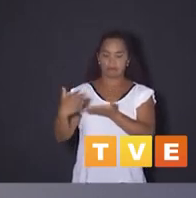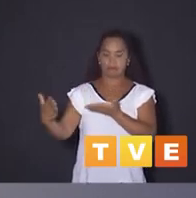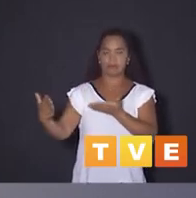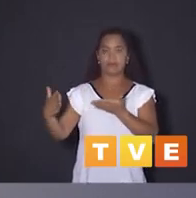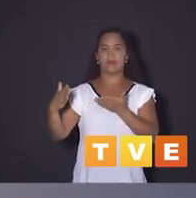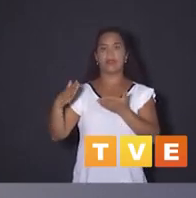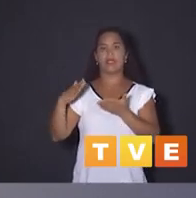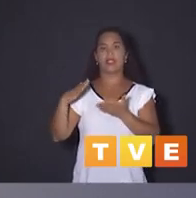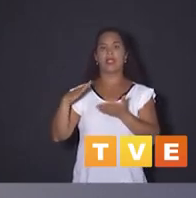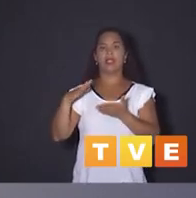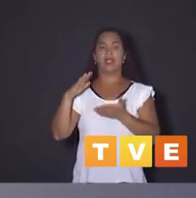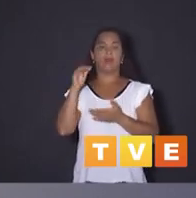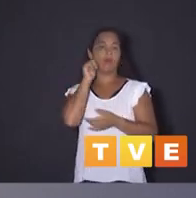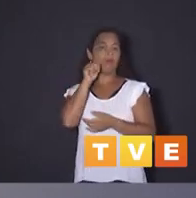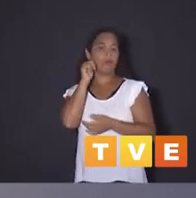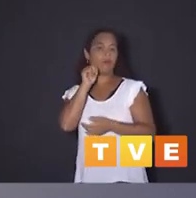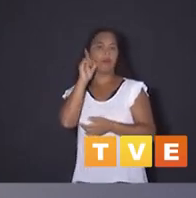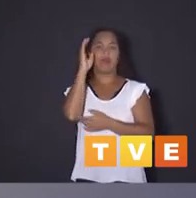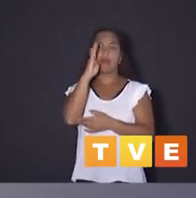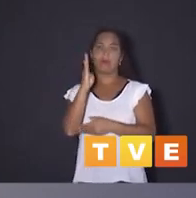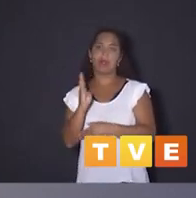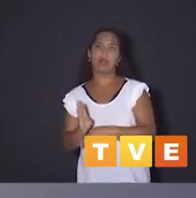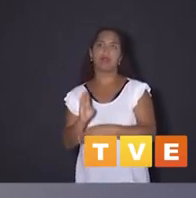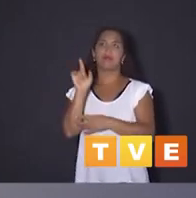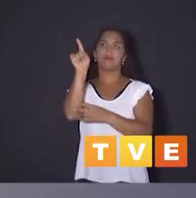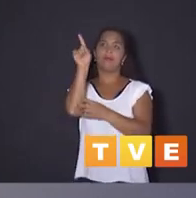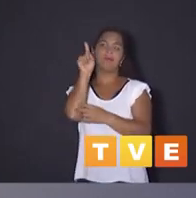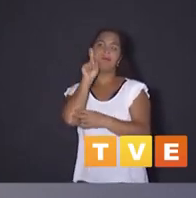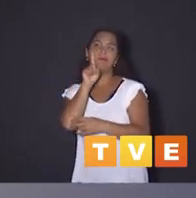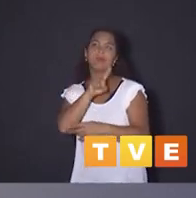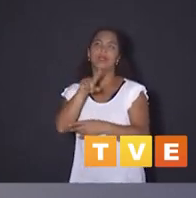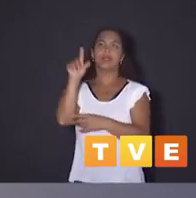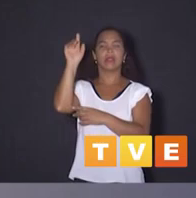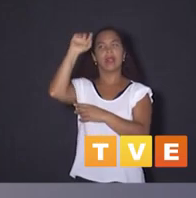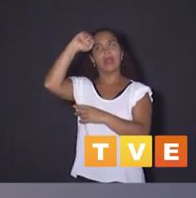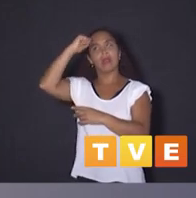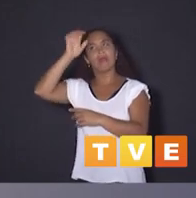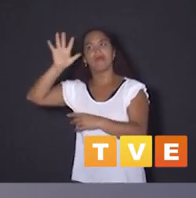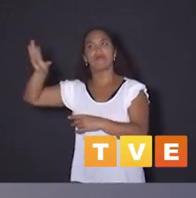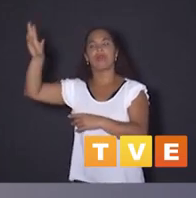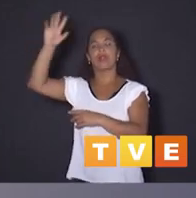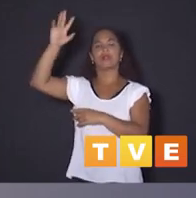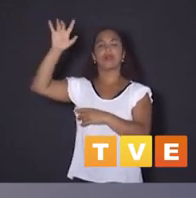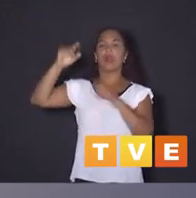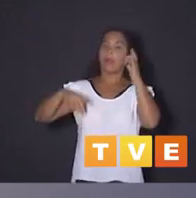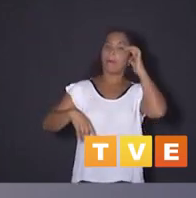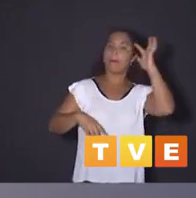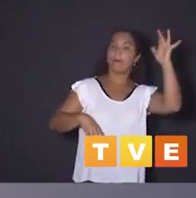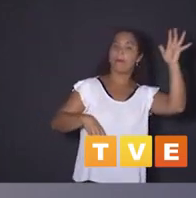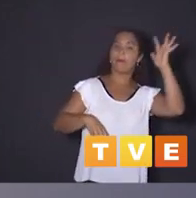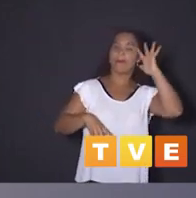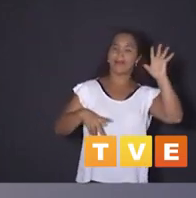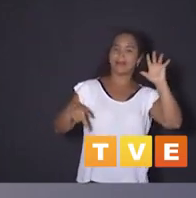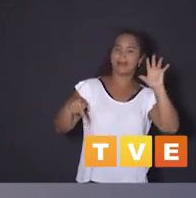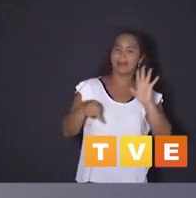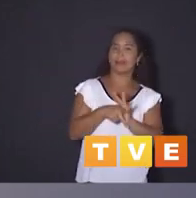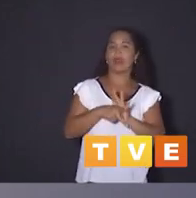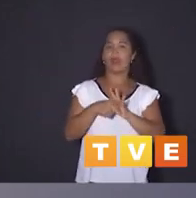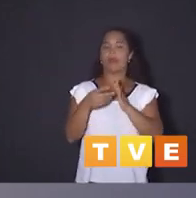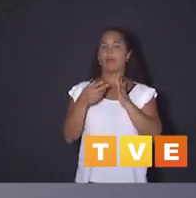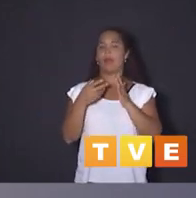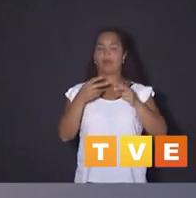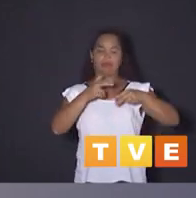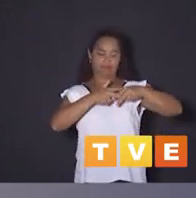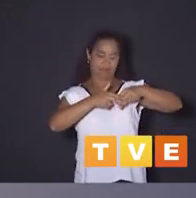feministas negras brasileiras estadunidenses africanas nesse pensamento feminista excepcional que tenham citado aqui na minha